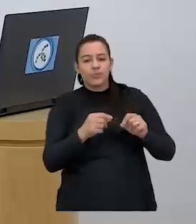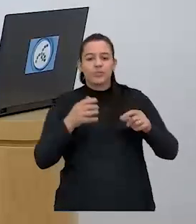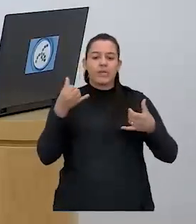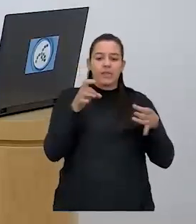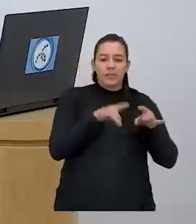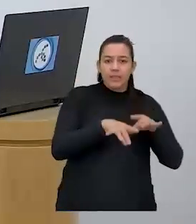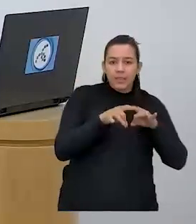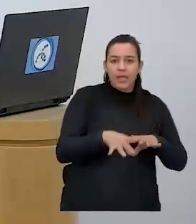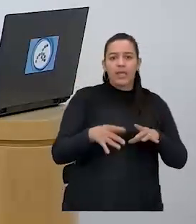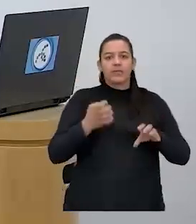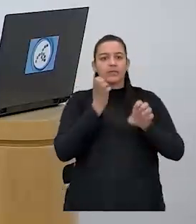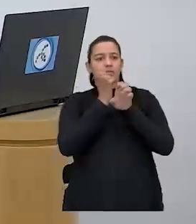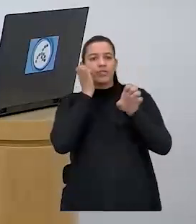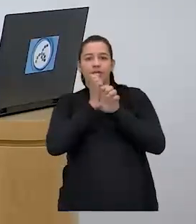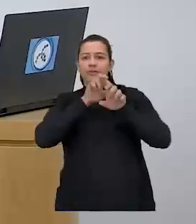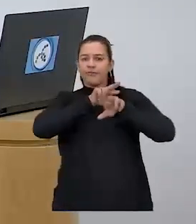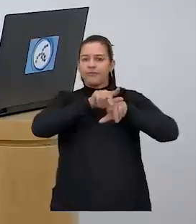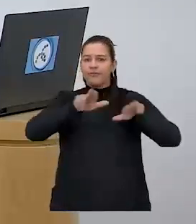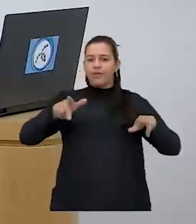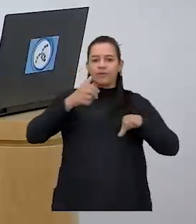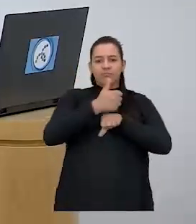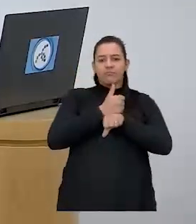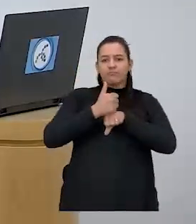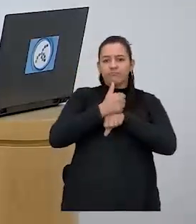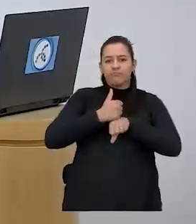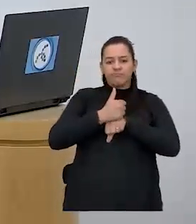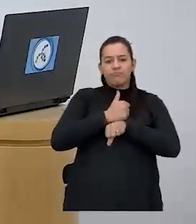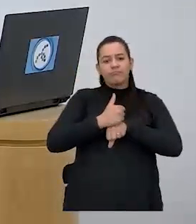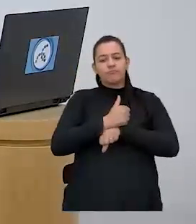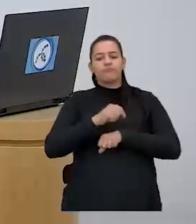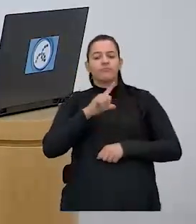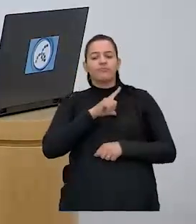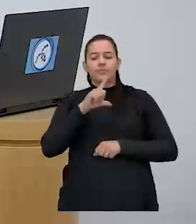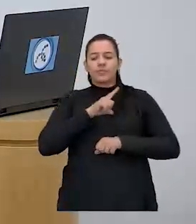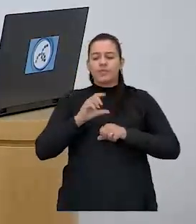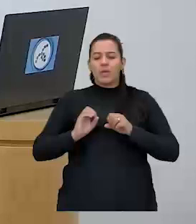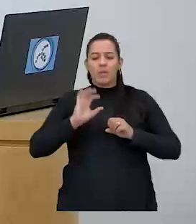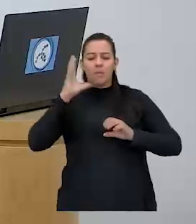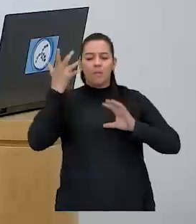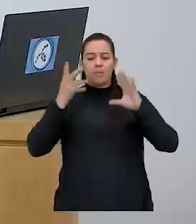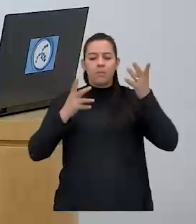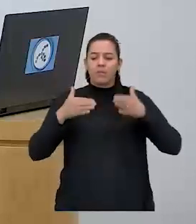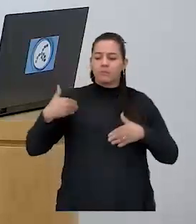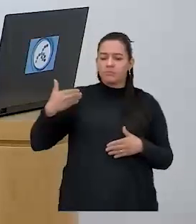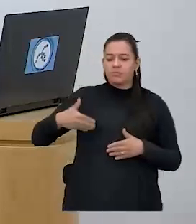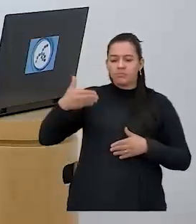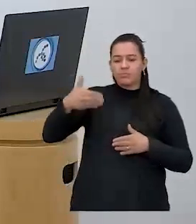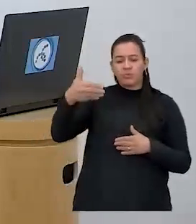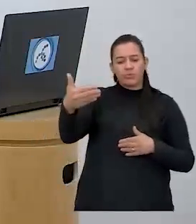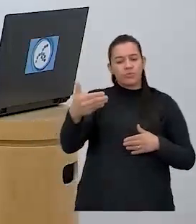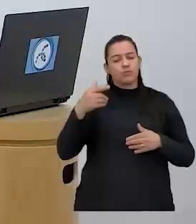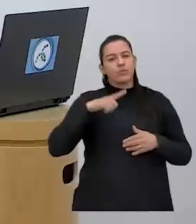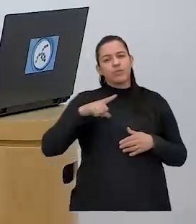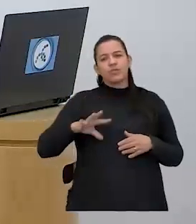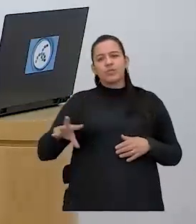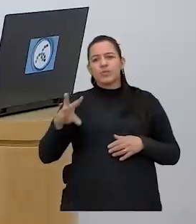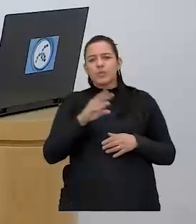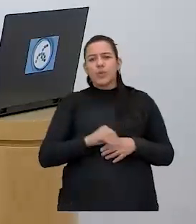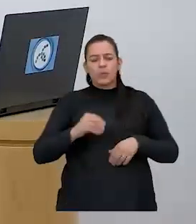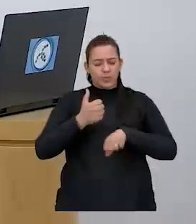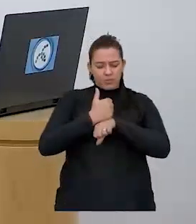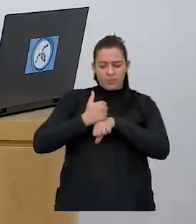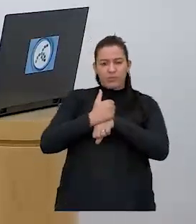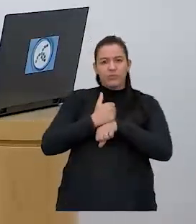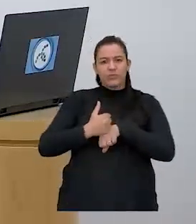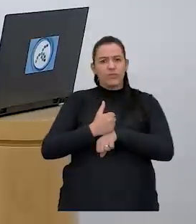esses tipos de profissões aí que acabam, né, sendo, né, o nosso cotidiano e as